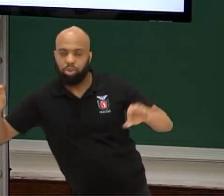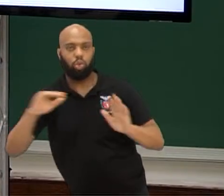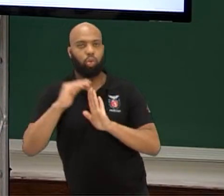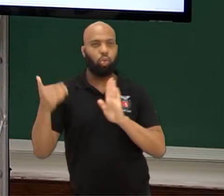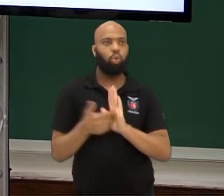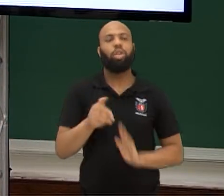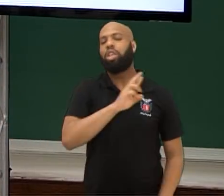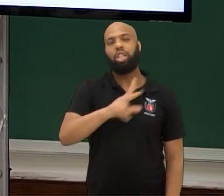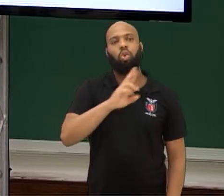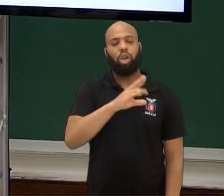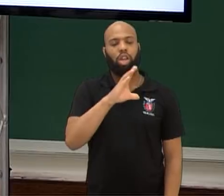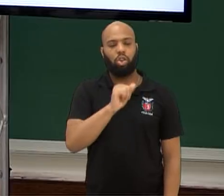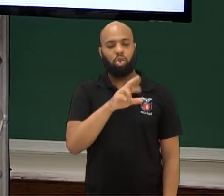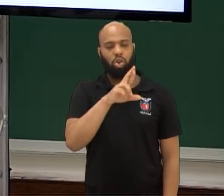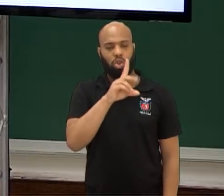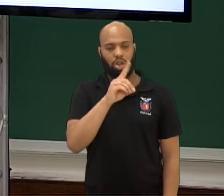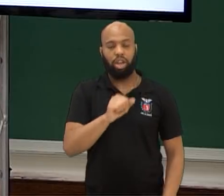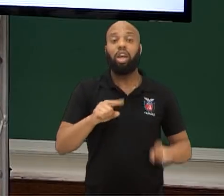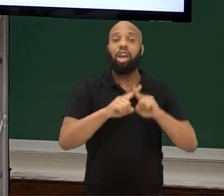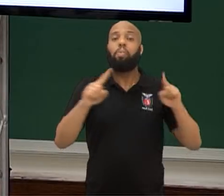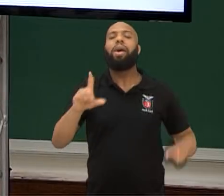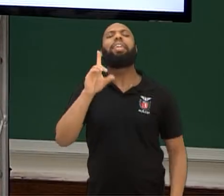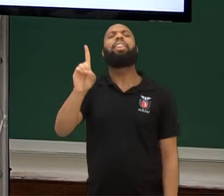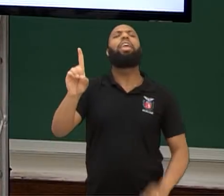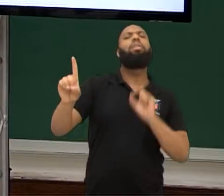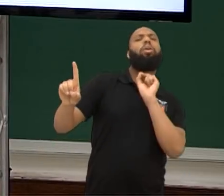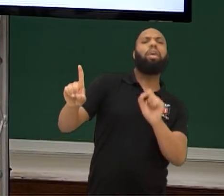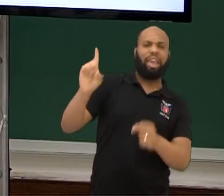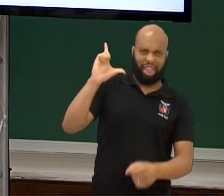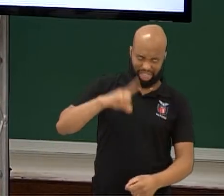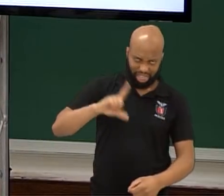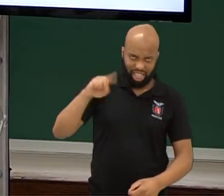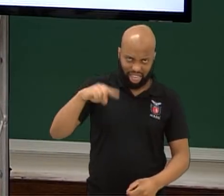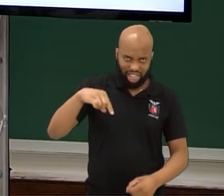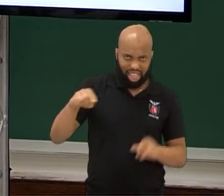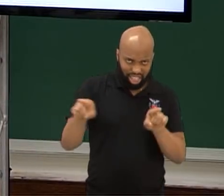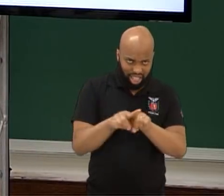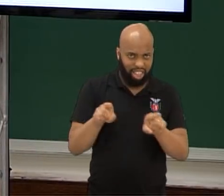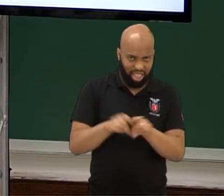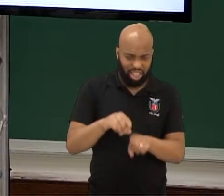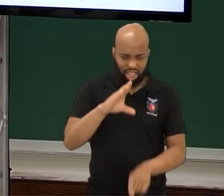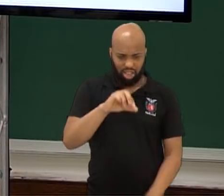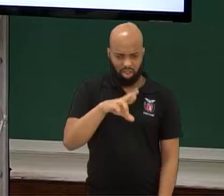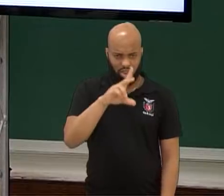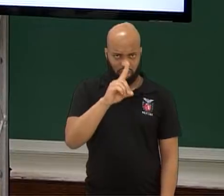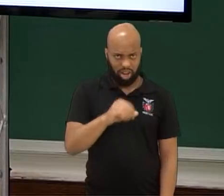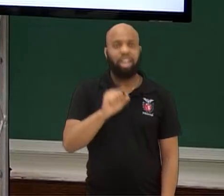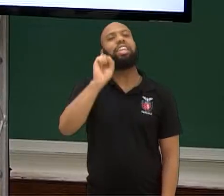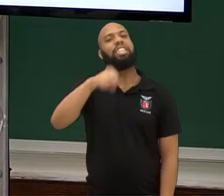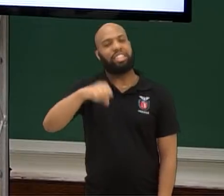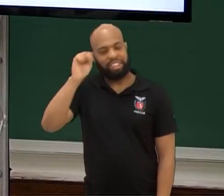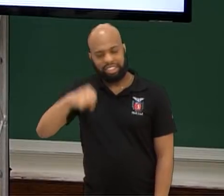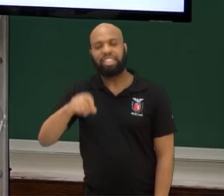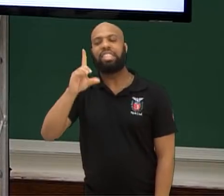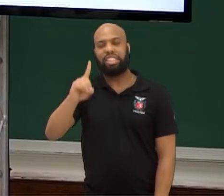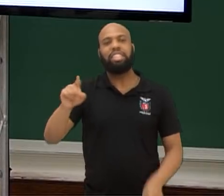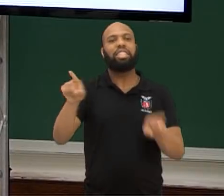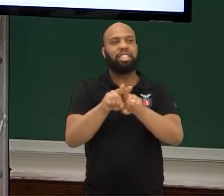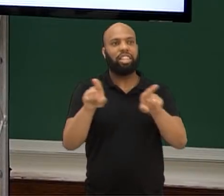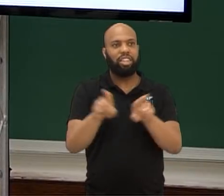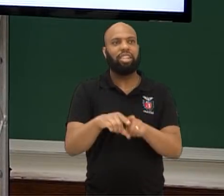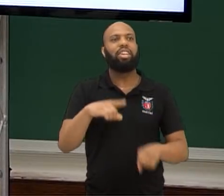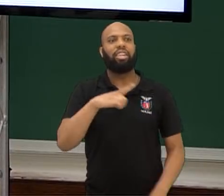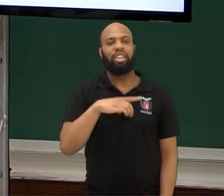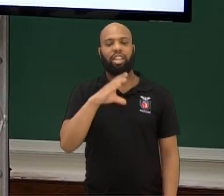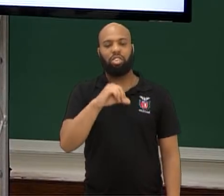é uma corda. Mas e o diâmetro, professora? O diâmetro é uma corda? Sim. E o diâmetro,